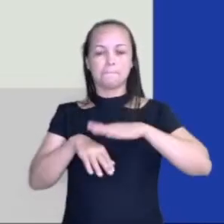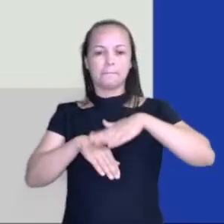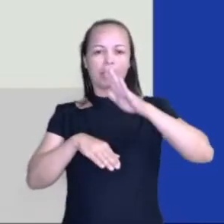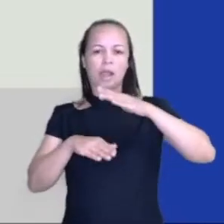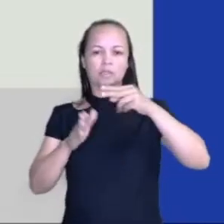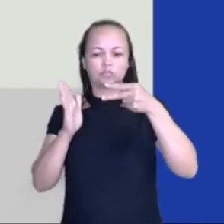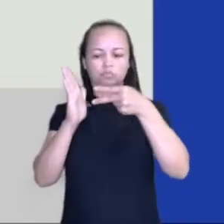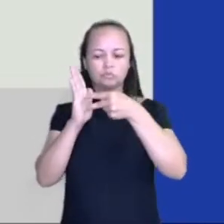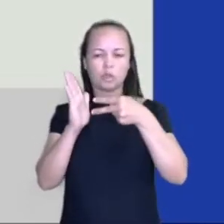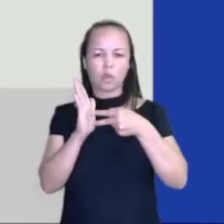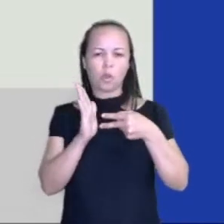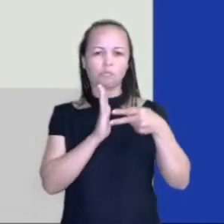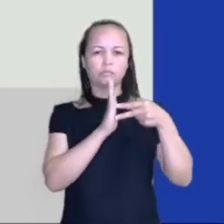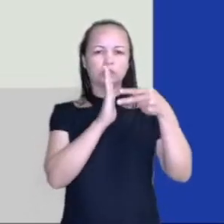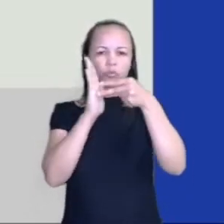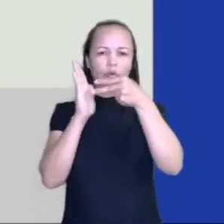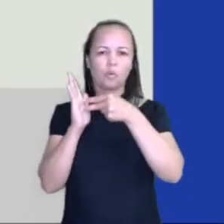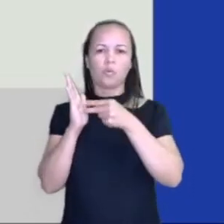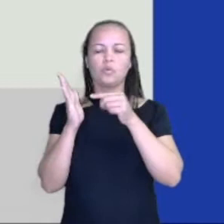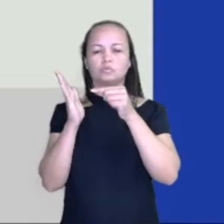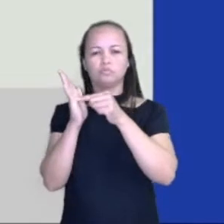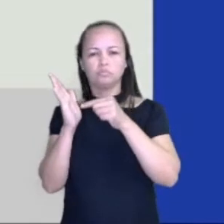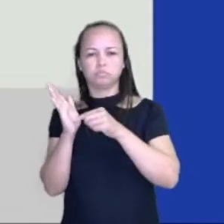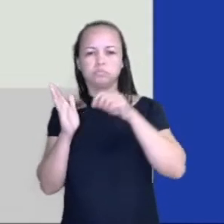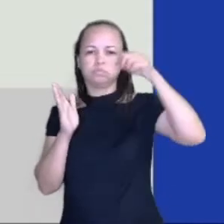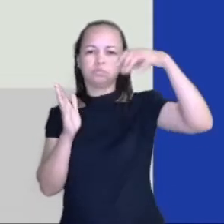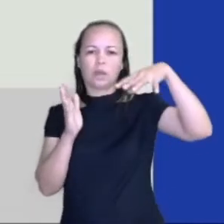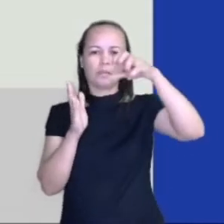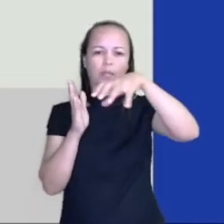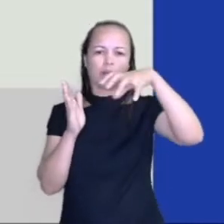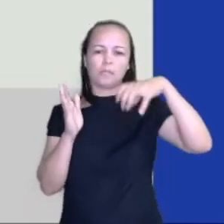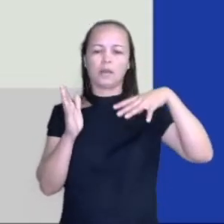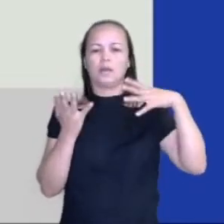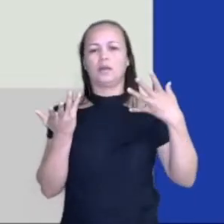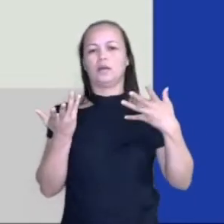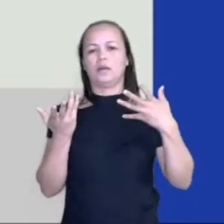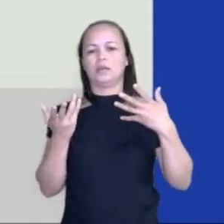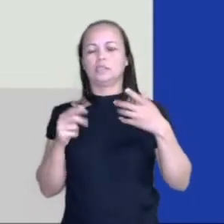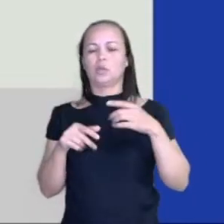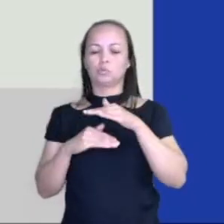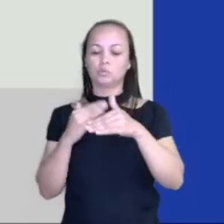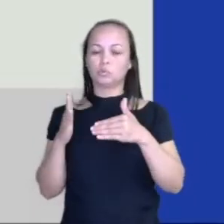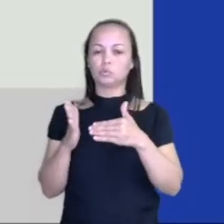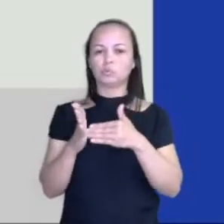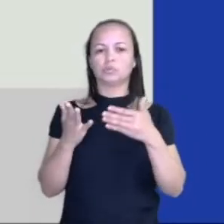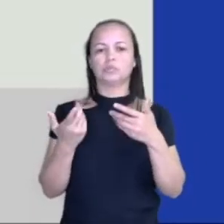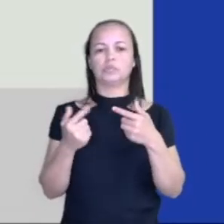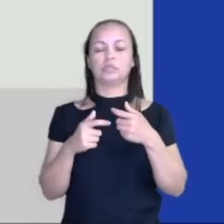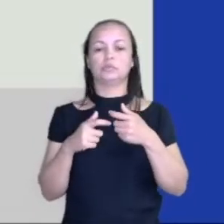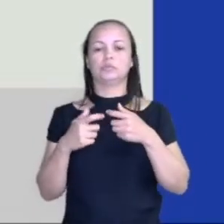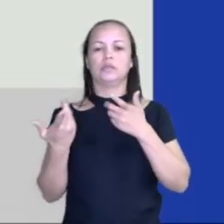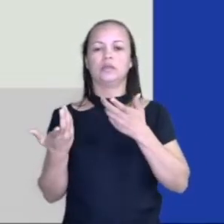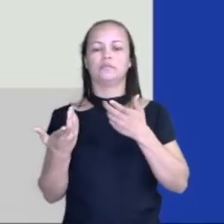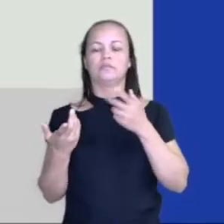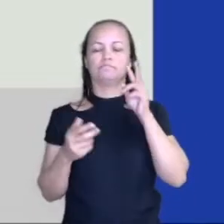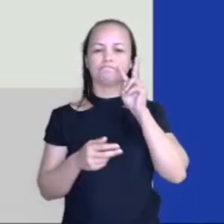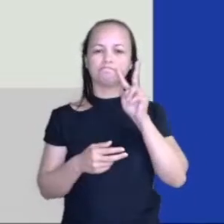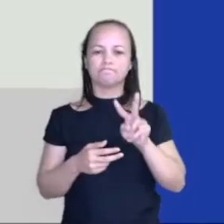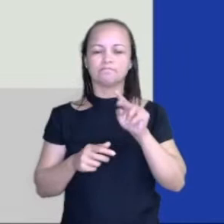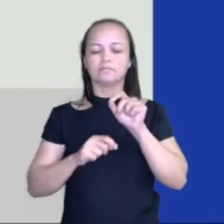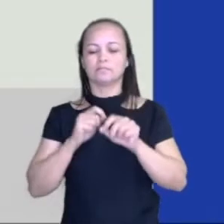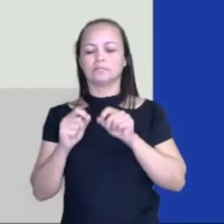interruptores para controlar hoje receptores do circuito Então tudo isso tem a ver com